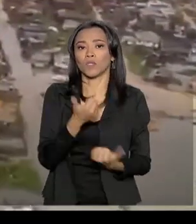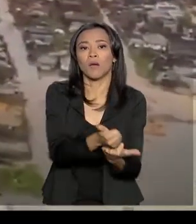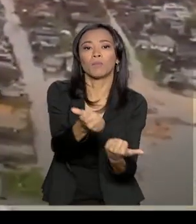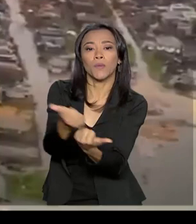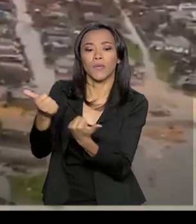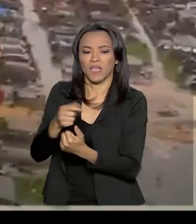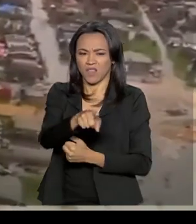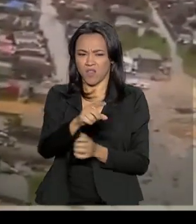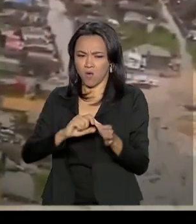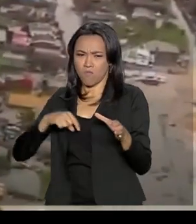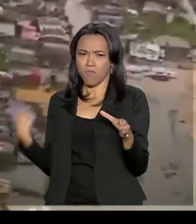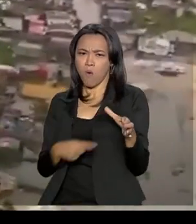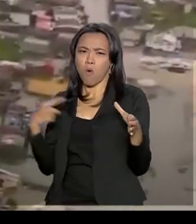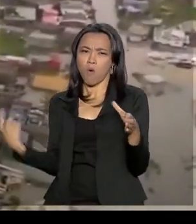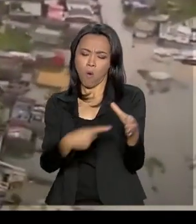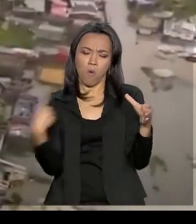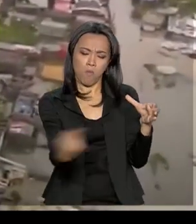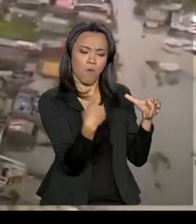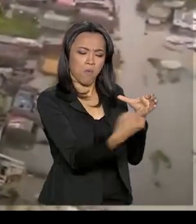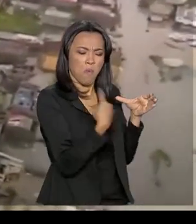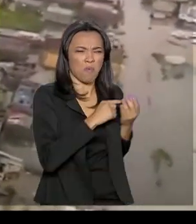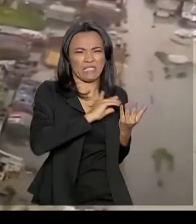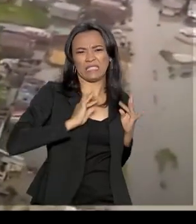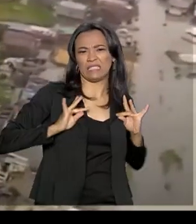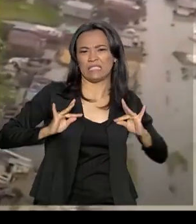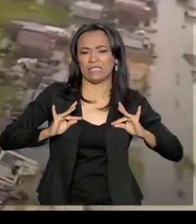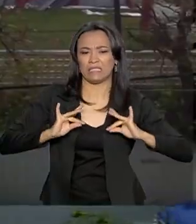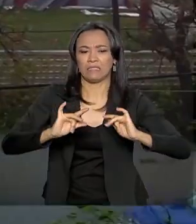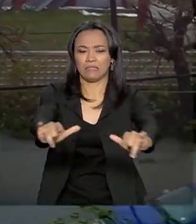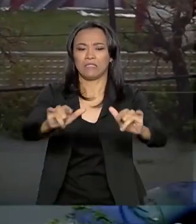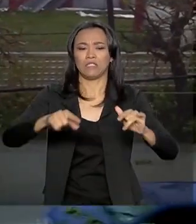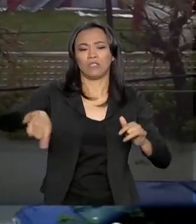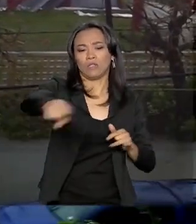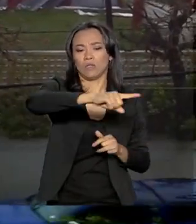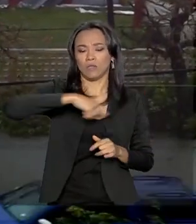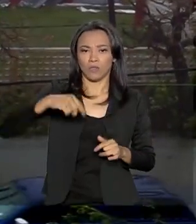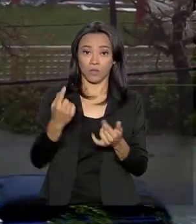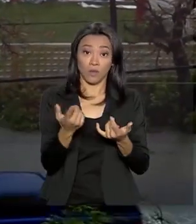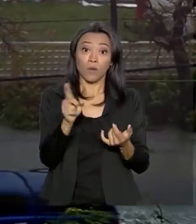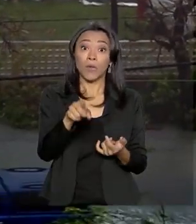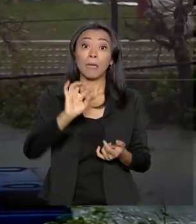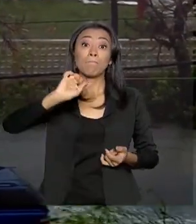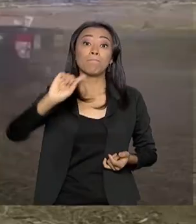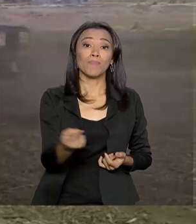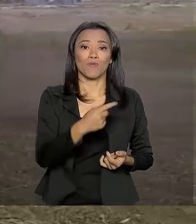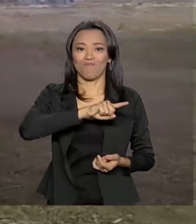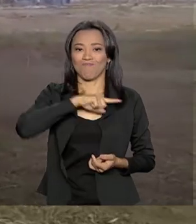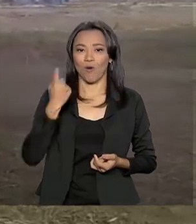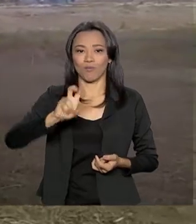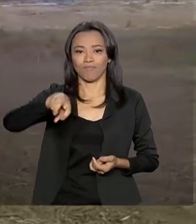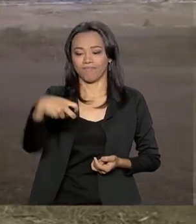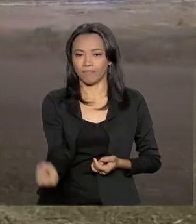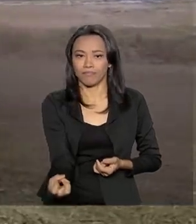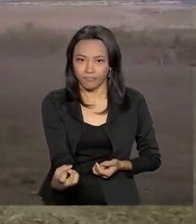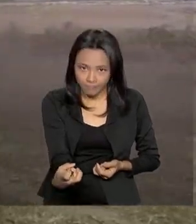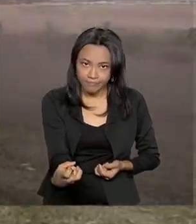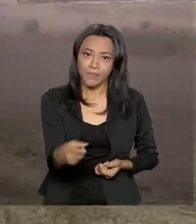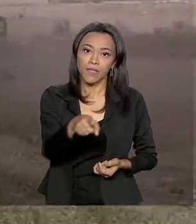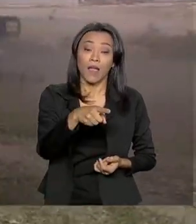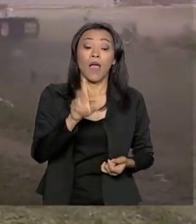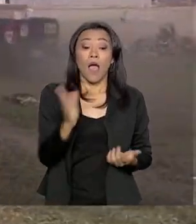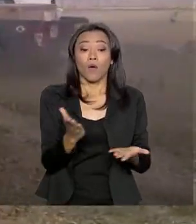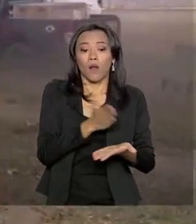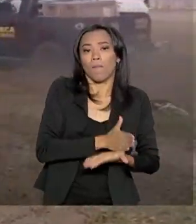atingiu mais de 1 milhão e 800 mil pessoas em moçambique deixando cerca de mil mortos com a prorrogação dos trabalhos